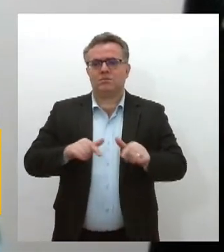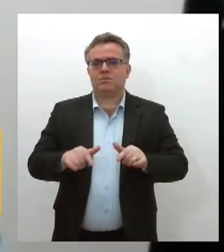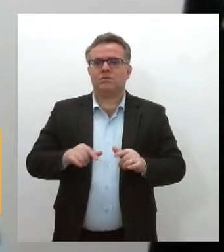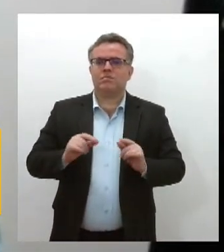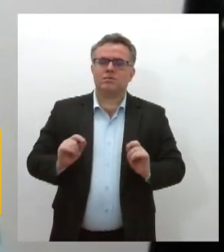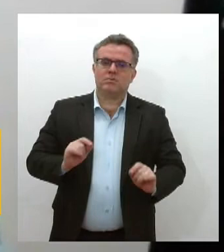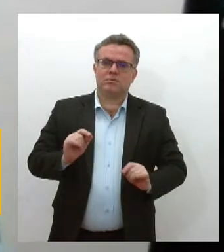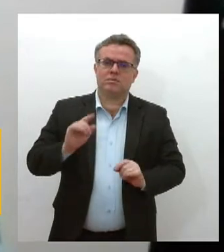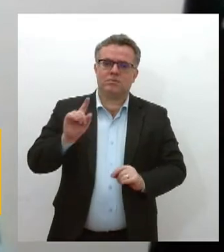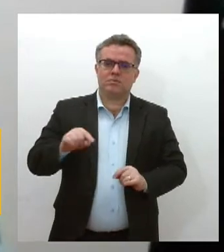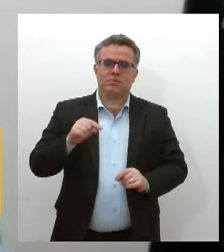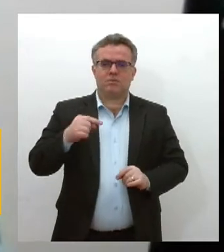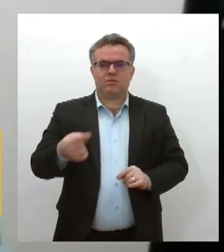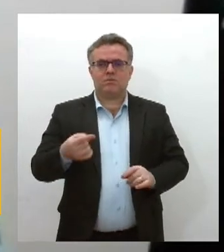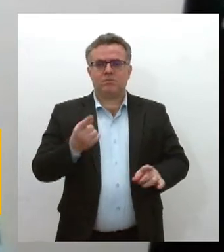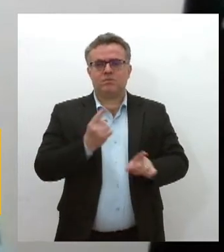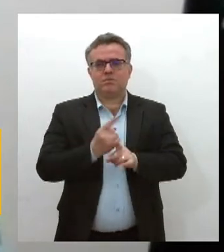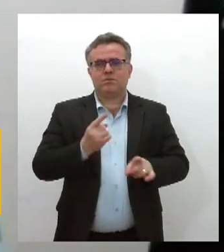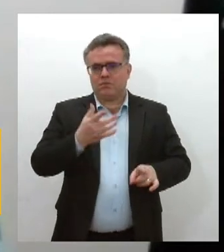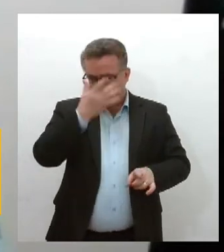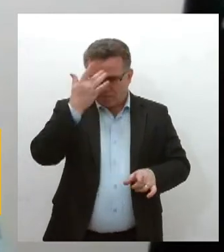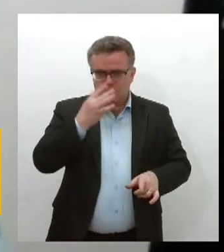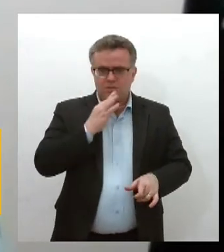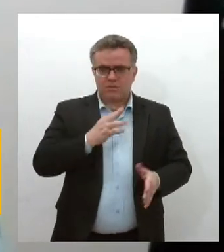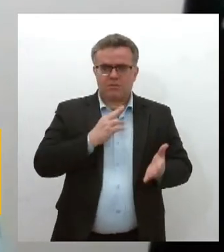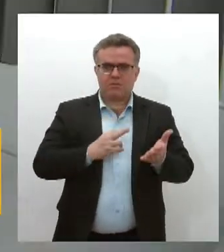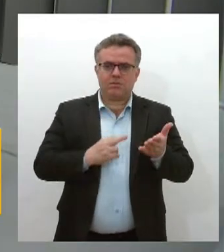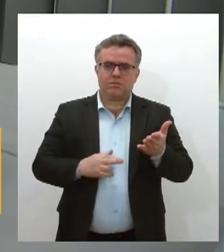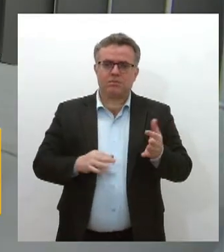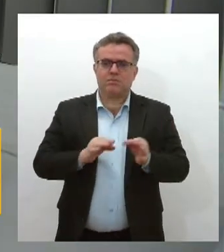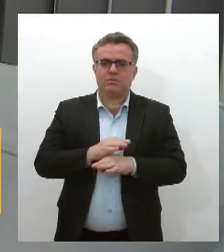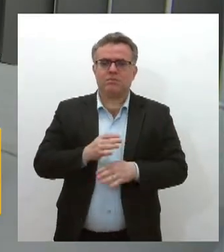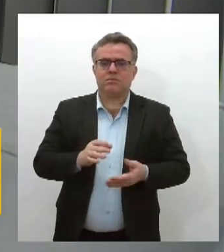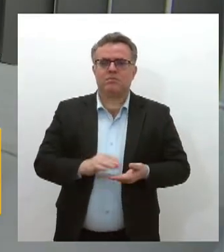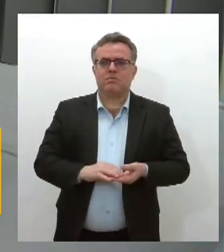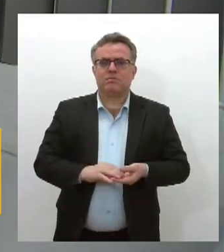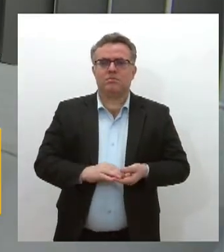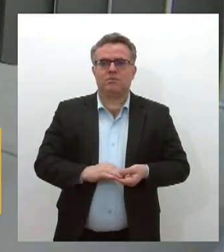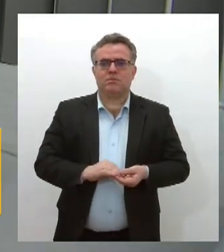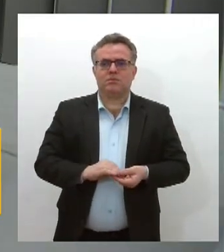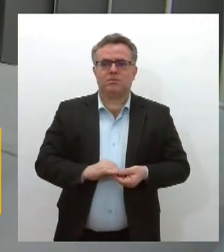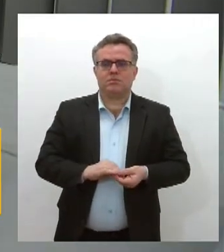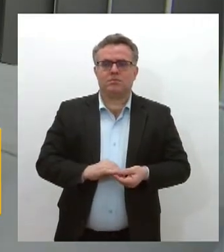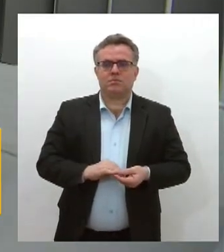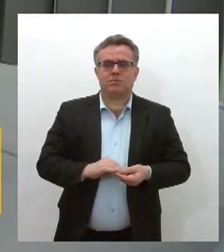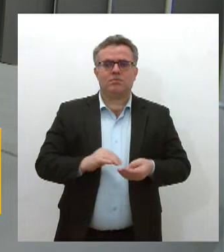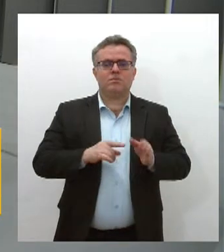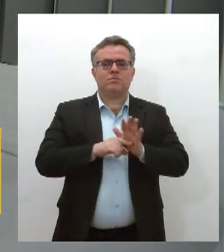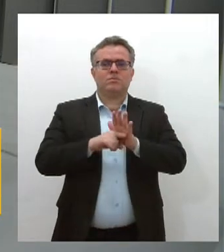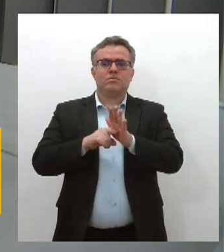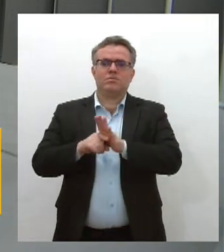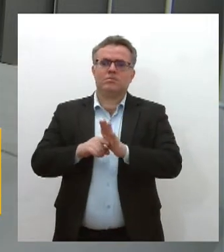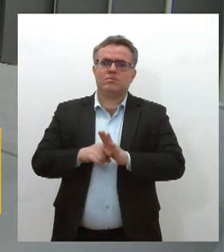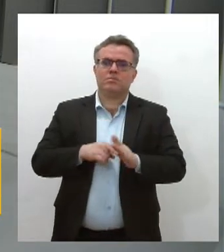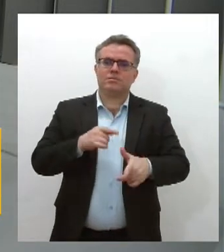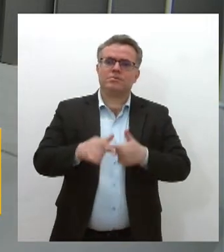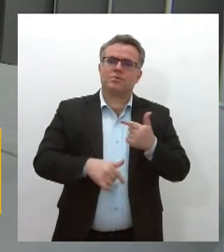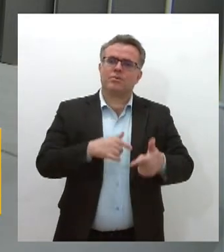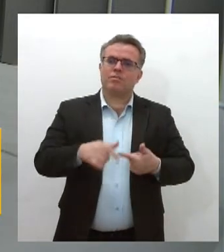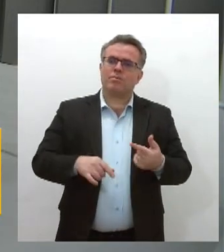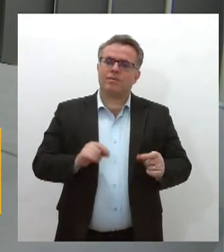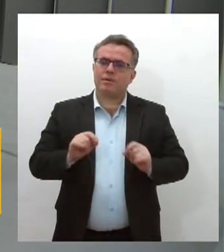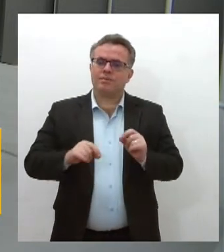morador em casa para que possa responder o questionário. Como é que está esse mapeamento, né, esse trabalho dos recenseadores aqui no